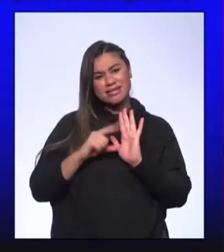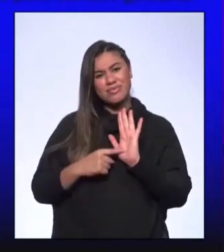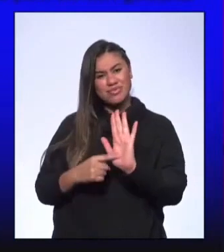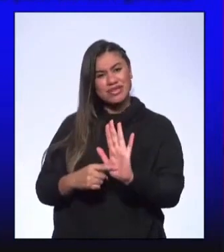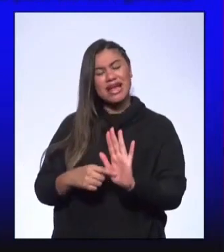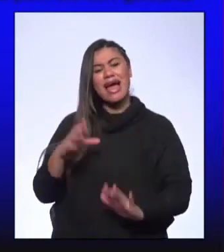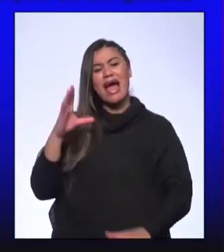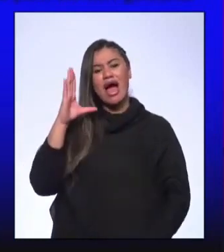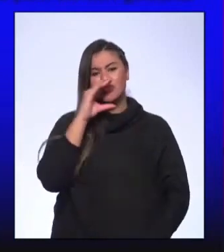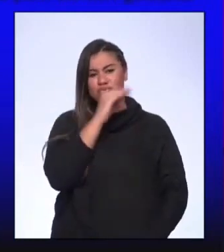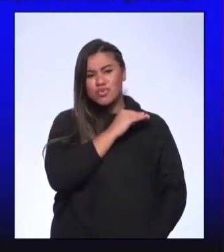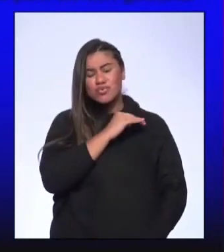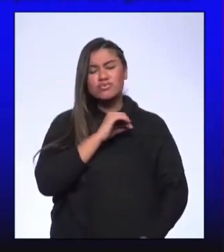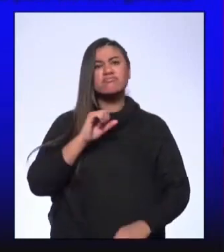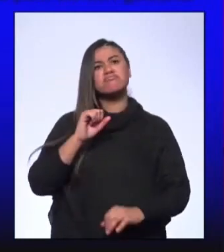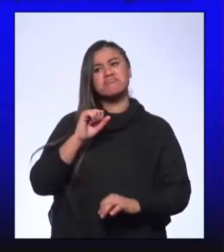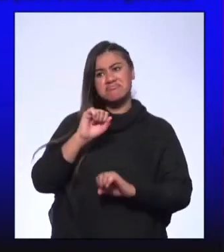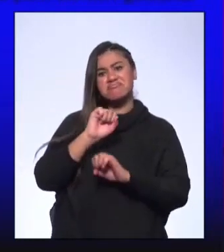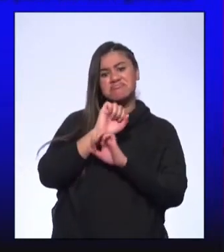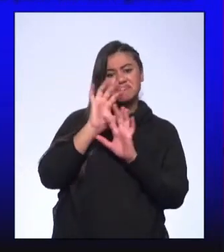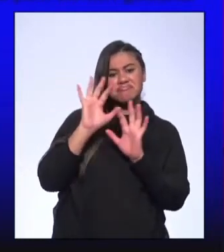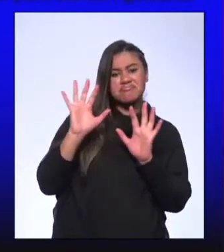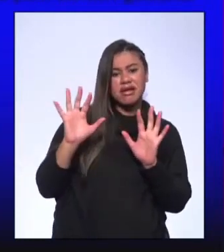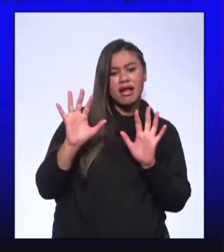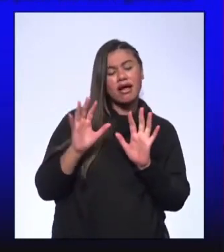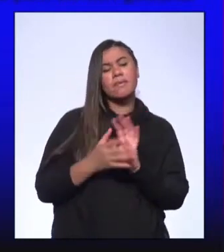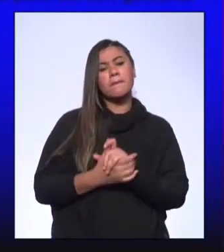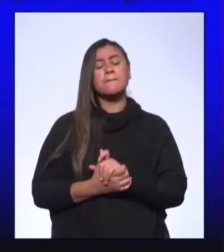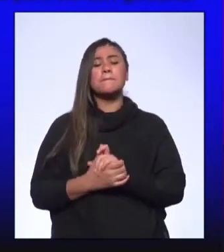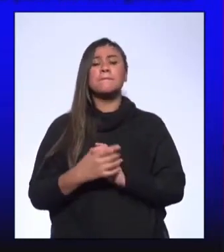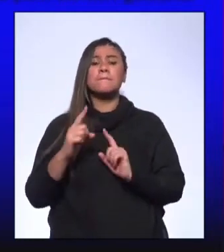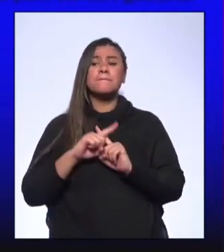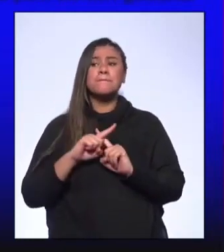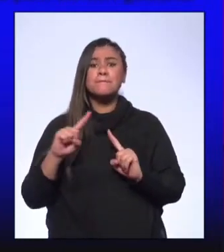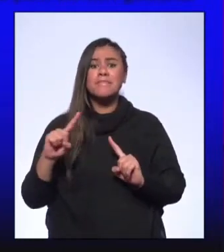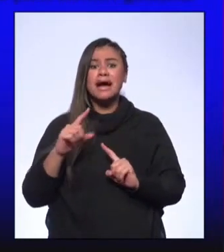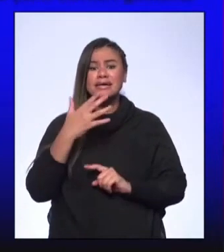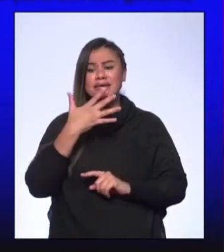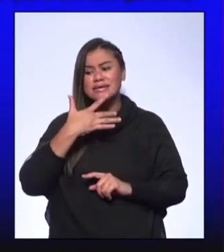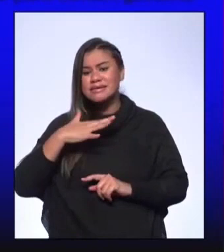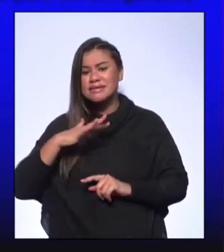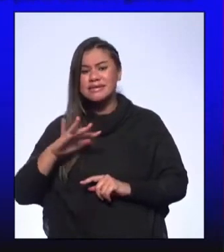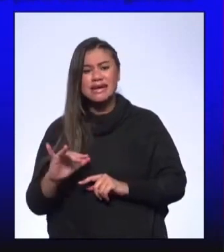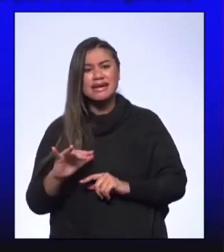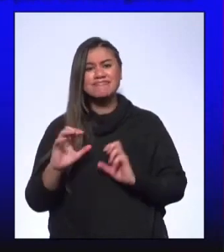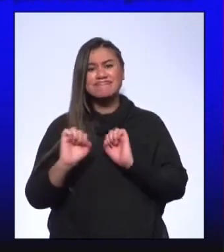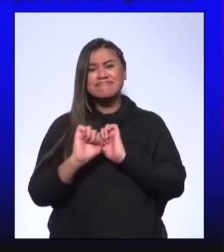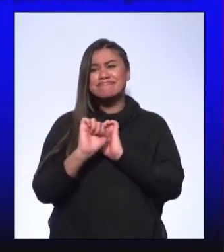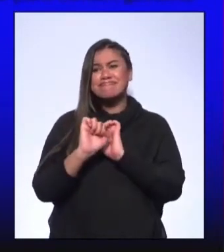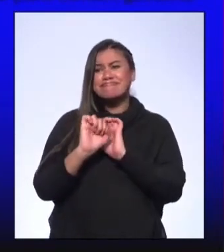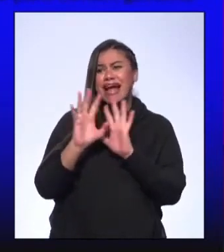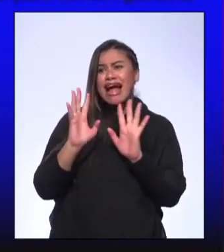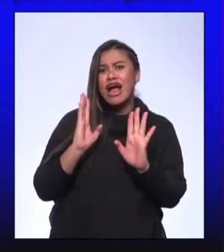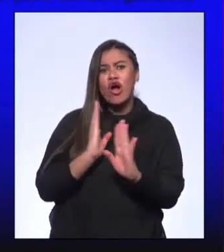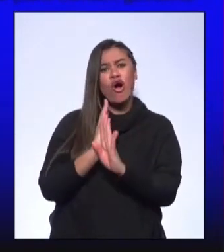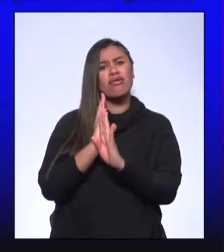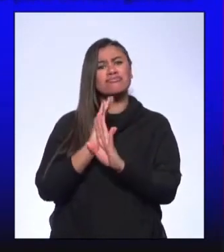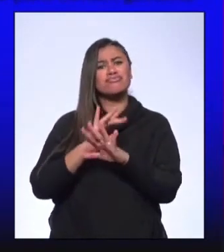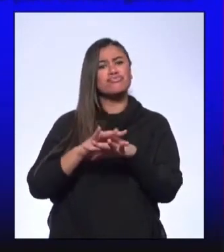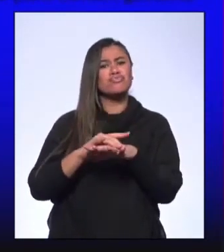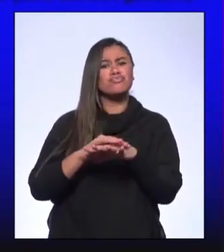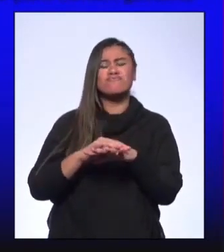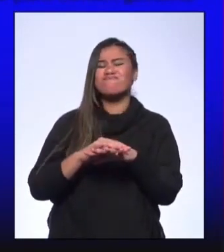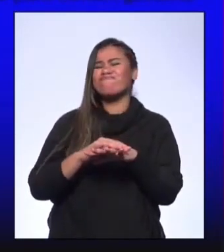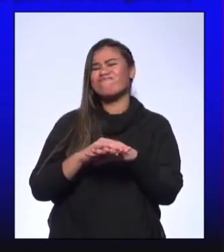conhece com razoável clareza. Em pediatria, isso não é tão claro assim, então muitos dos que estão colocados aqui